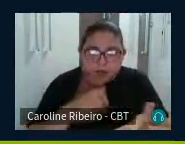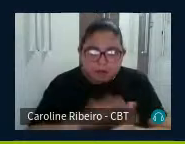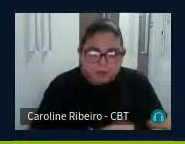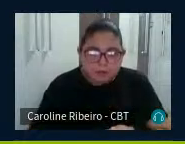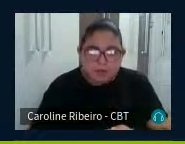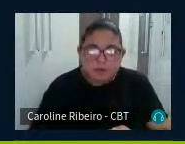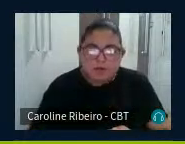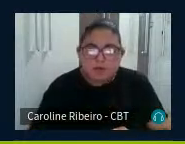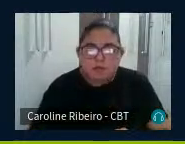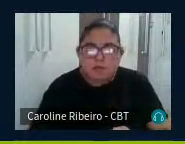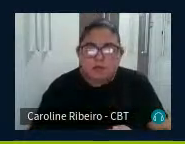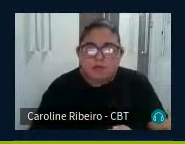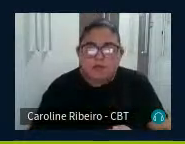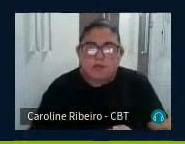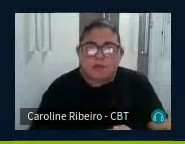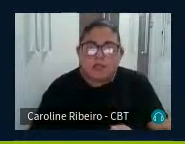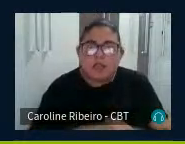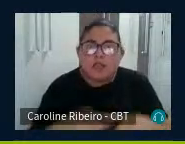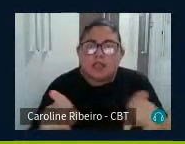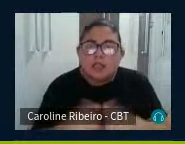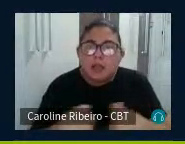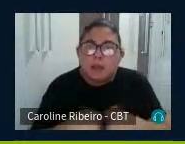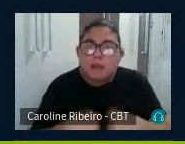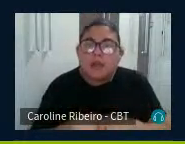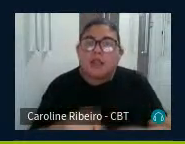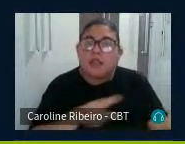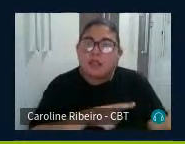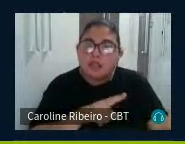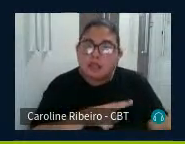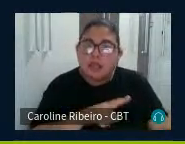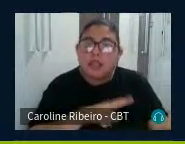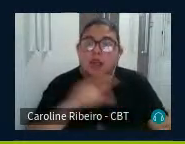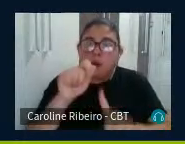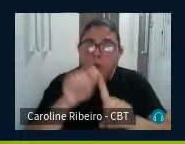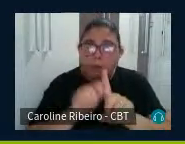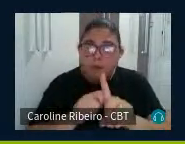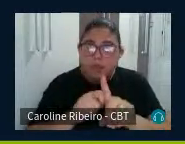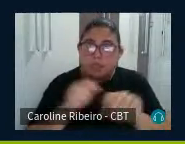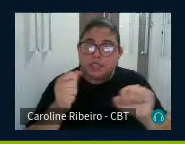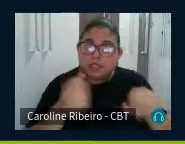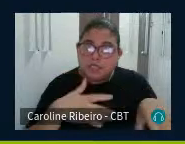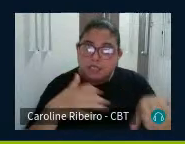E aí a gente tem aí também, né, a questão do mês de setembro,